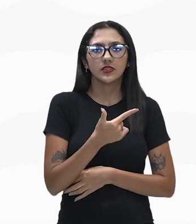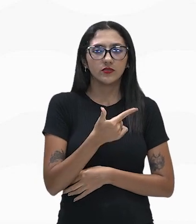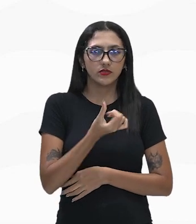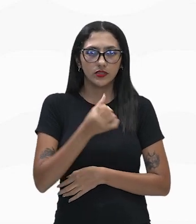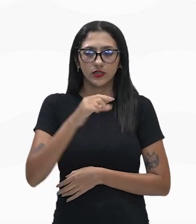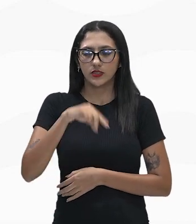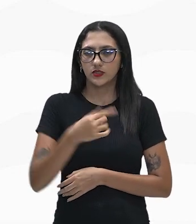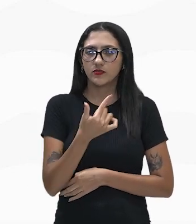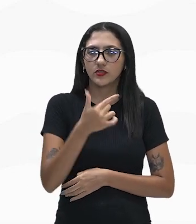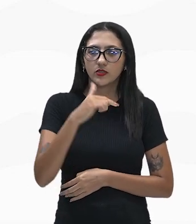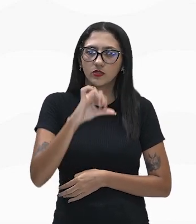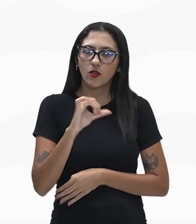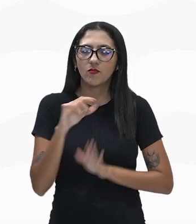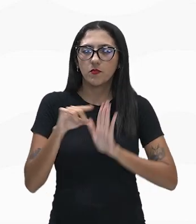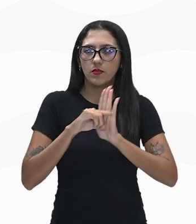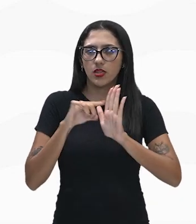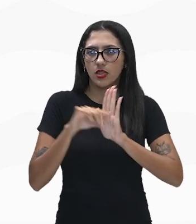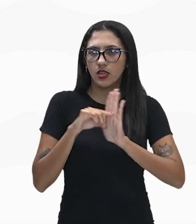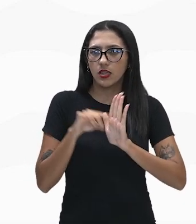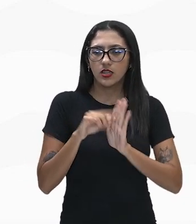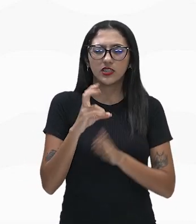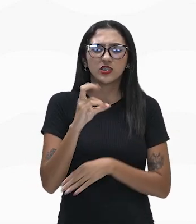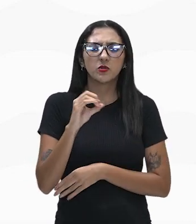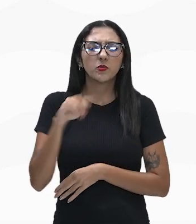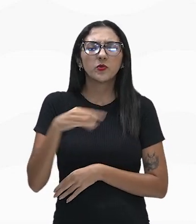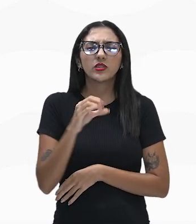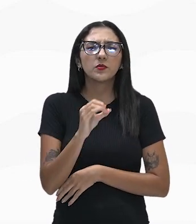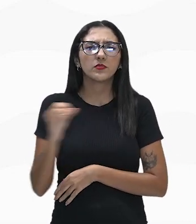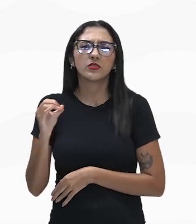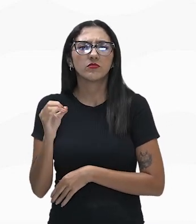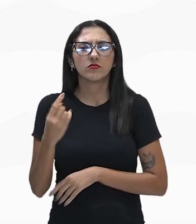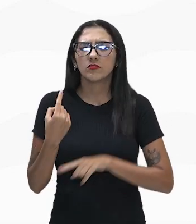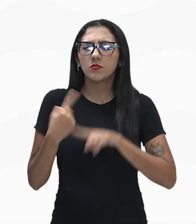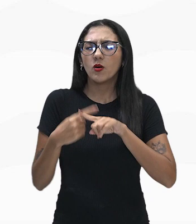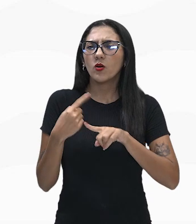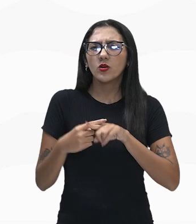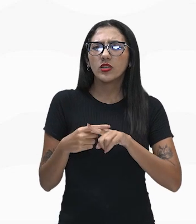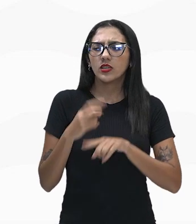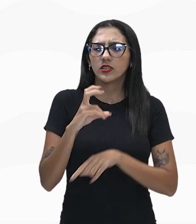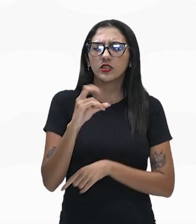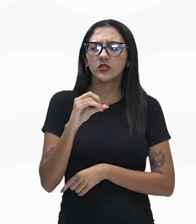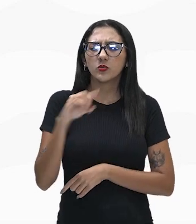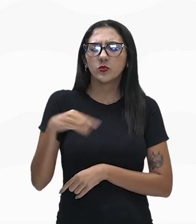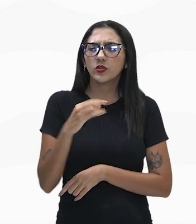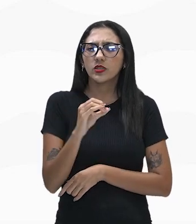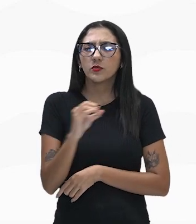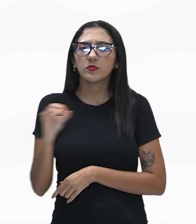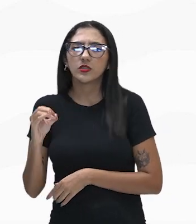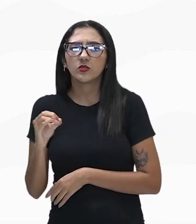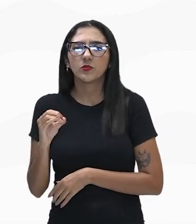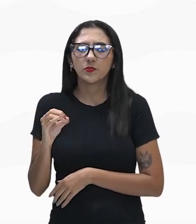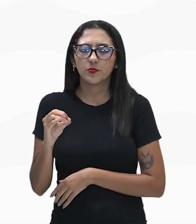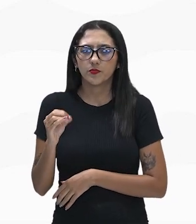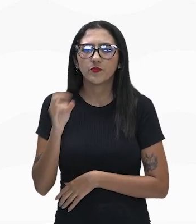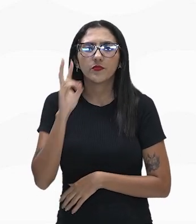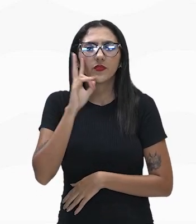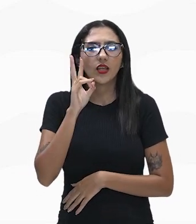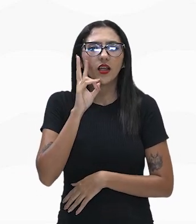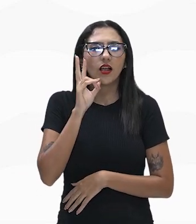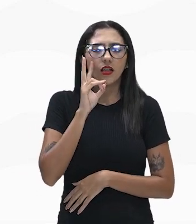65.726,29 menos 50 mil. Professor, por que é 50 mil? Porque o valor do veículo,